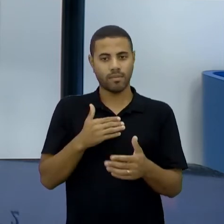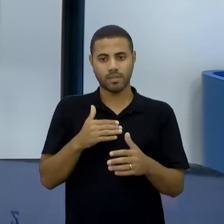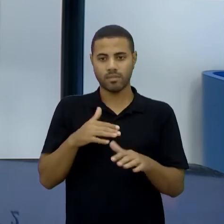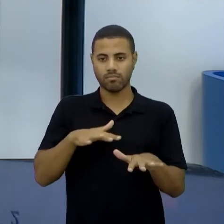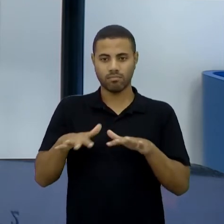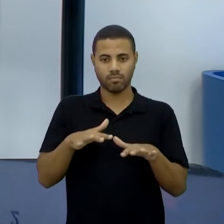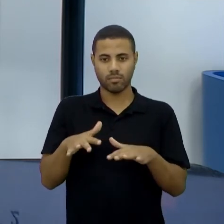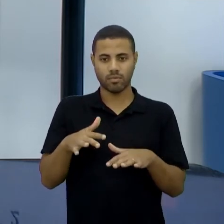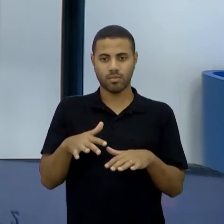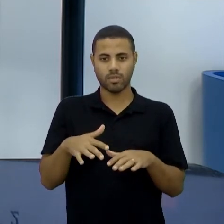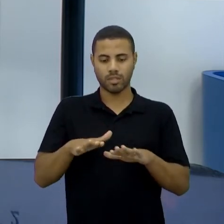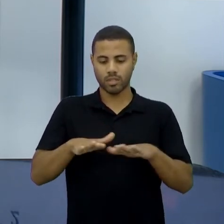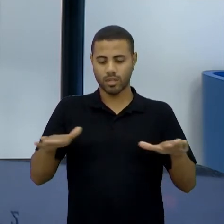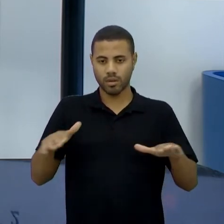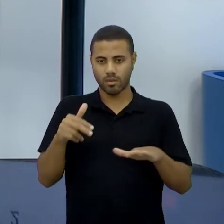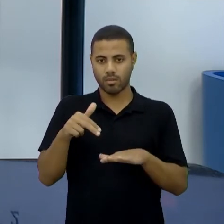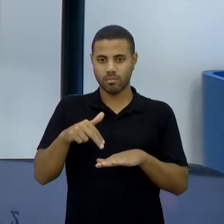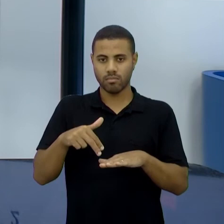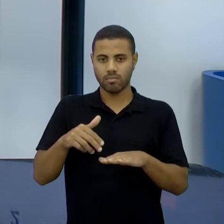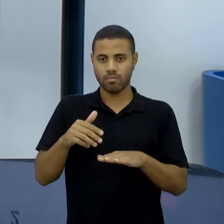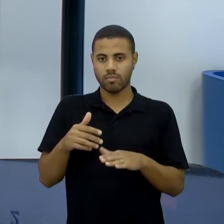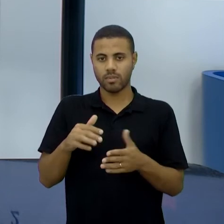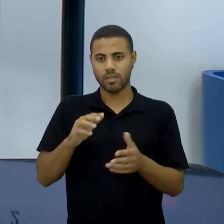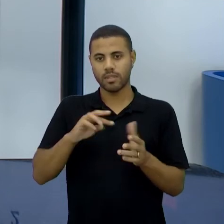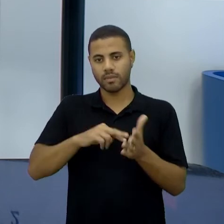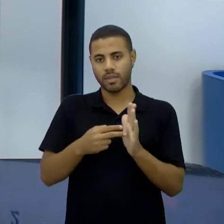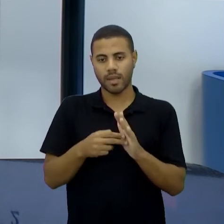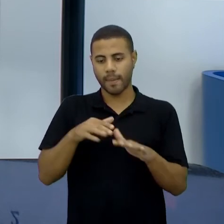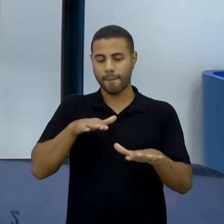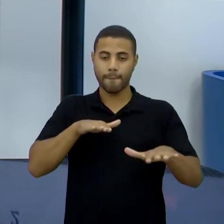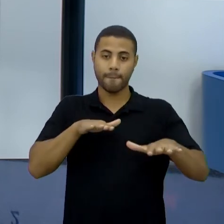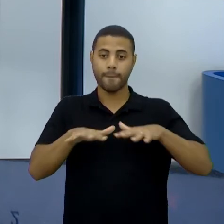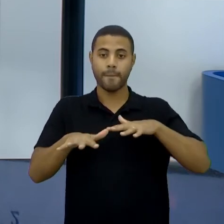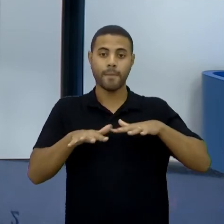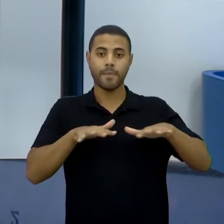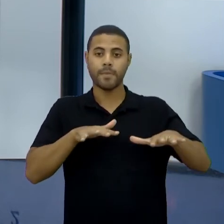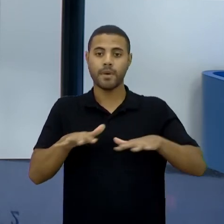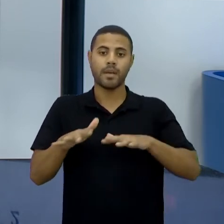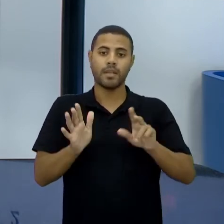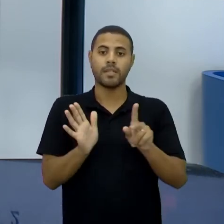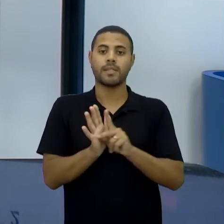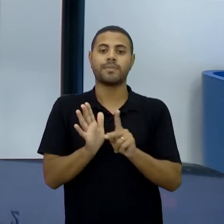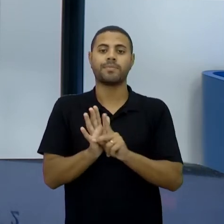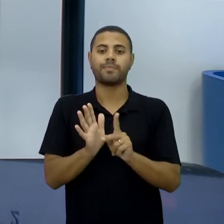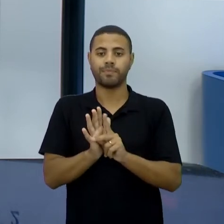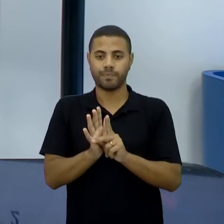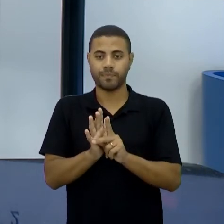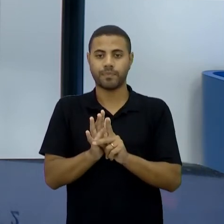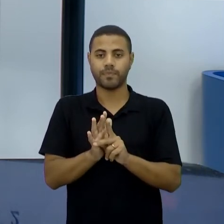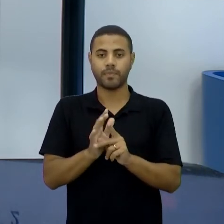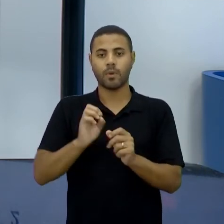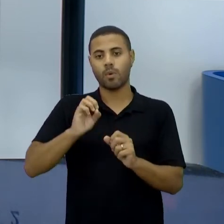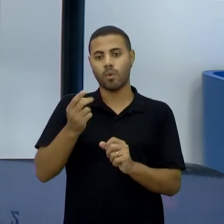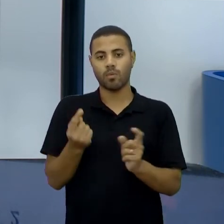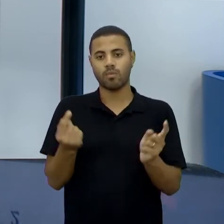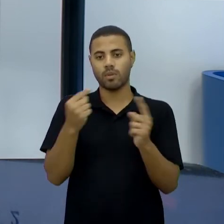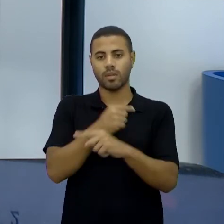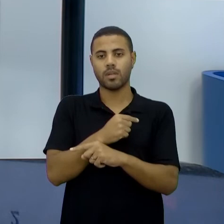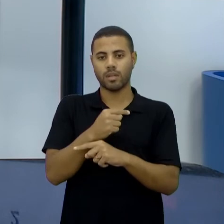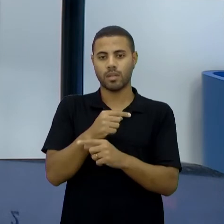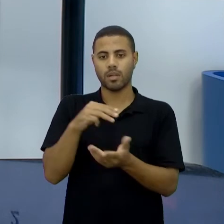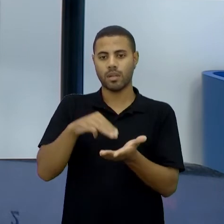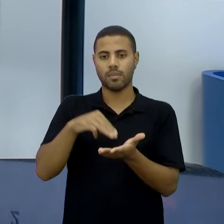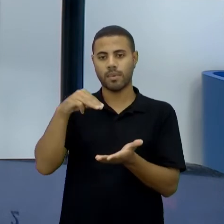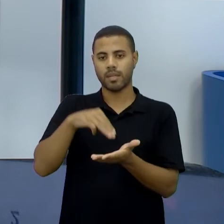para sair do solo, a gente está fazendo movimentos que são a favores ou contrários à gravidade, tá